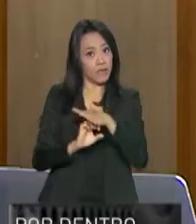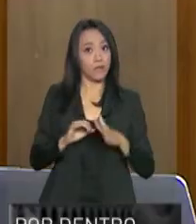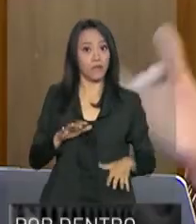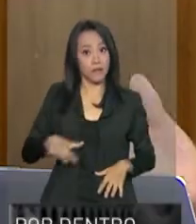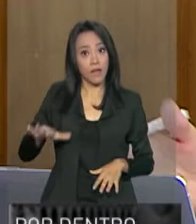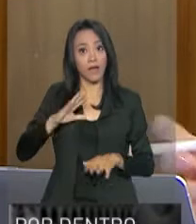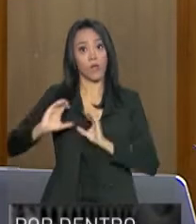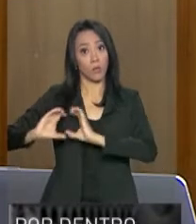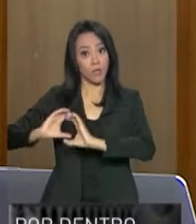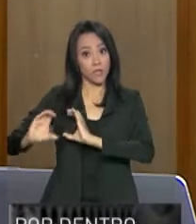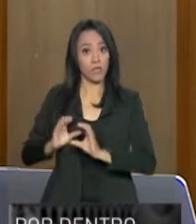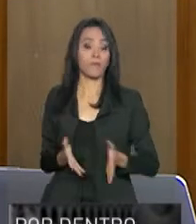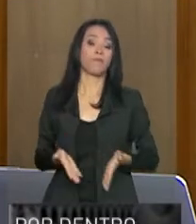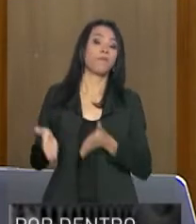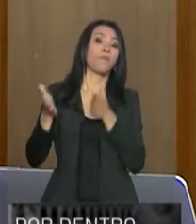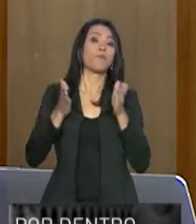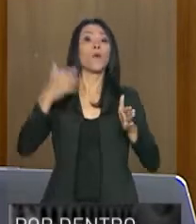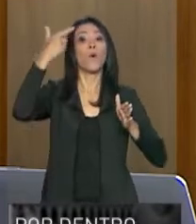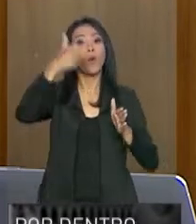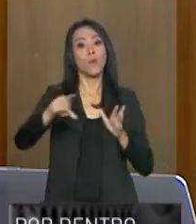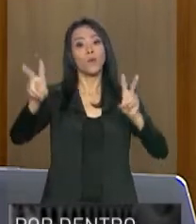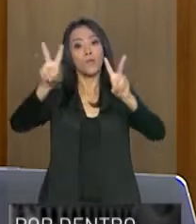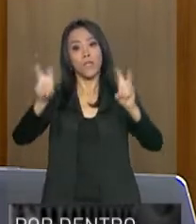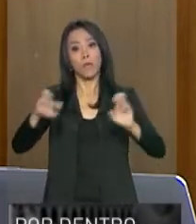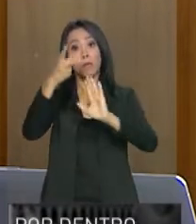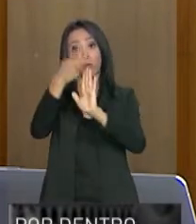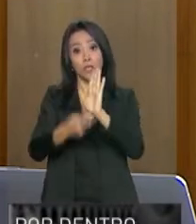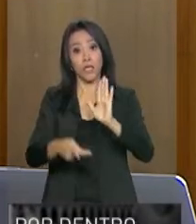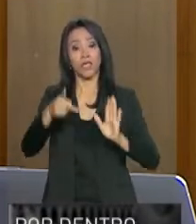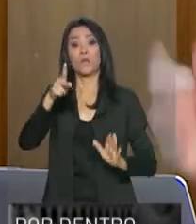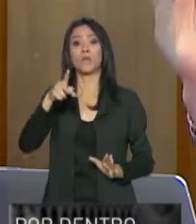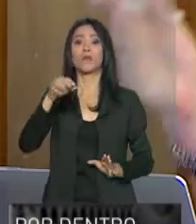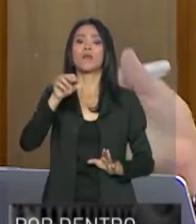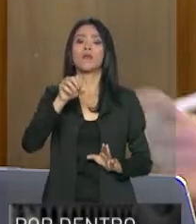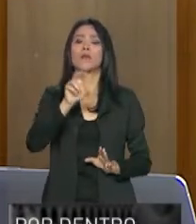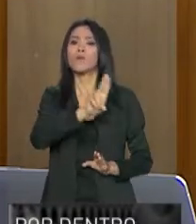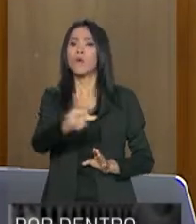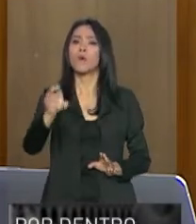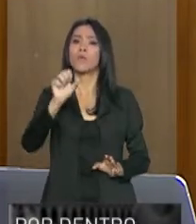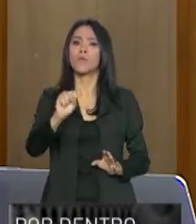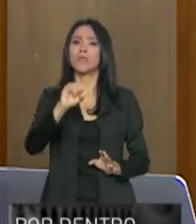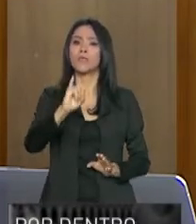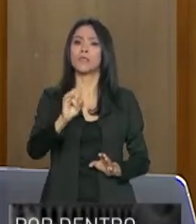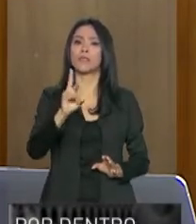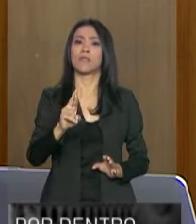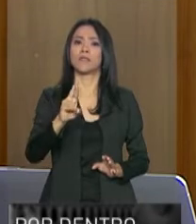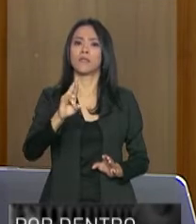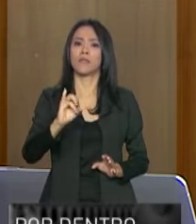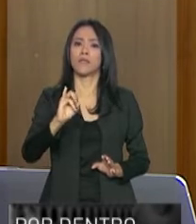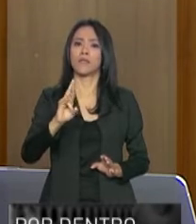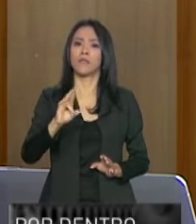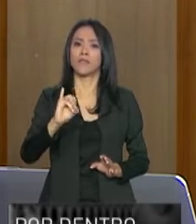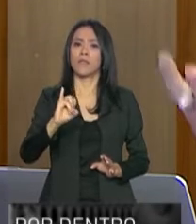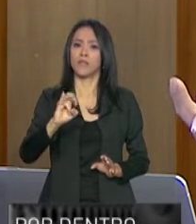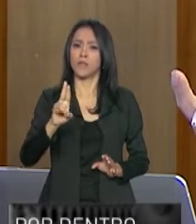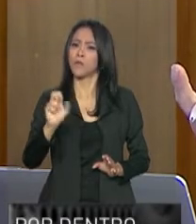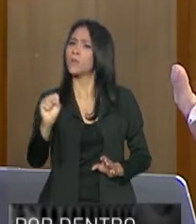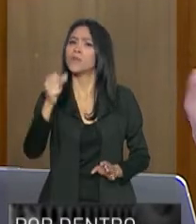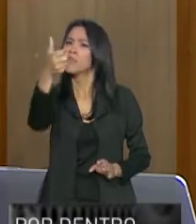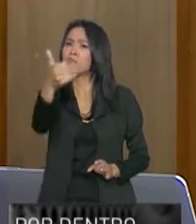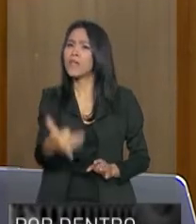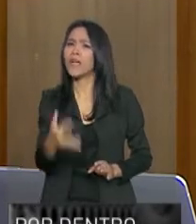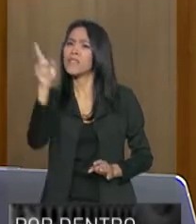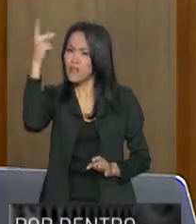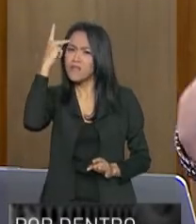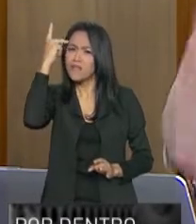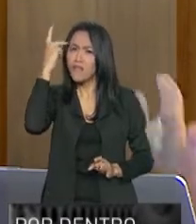ministro outro assunto também projeto importante é o projeto sírios né que funciona lá em campinas é um acelerador de partículas e conexões